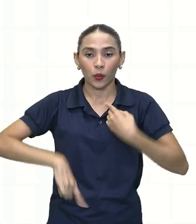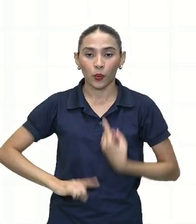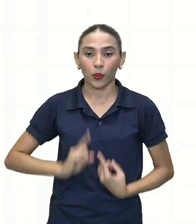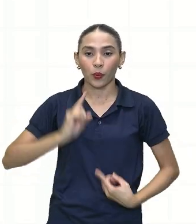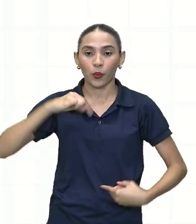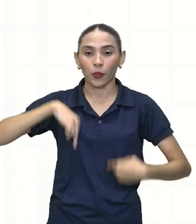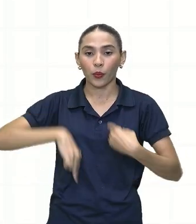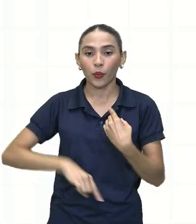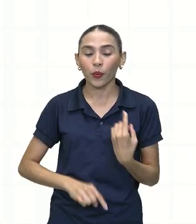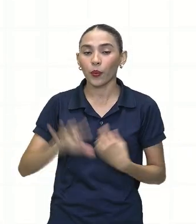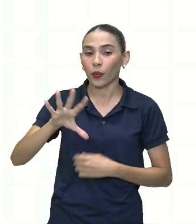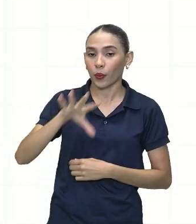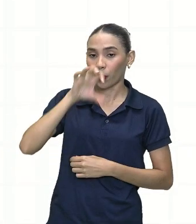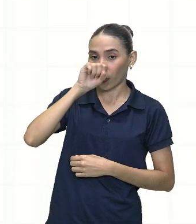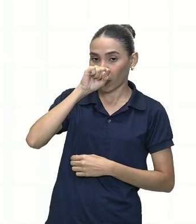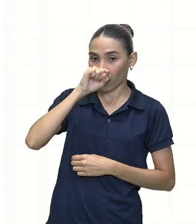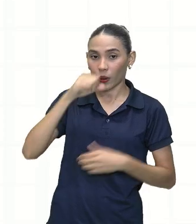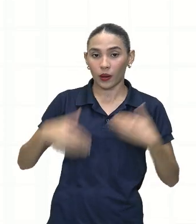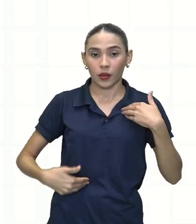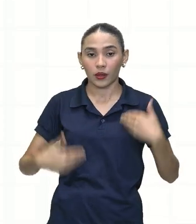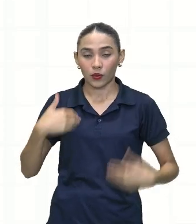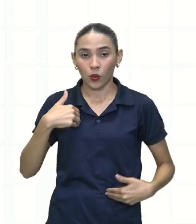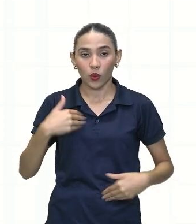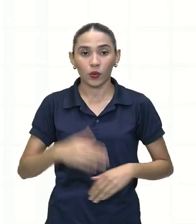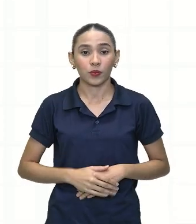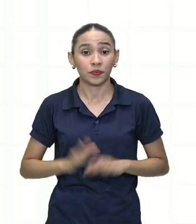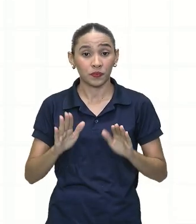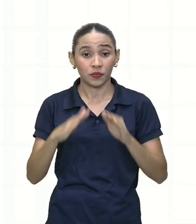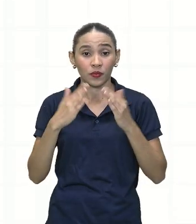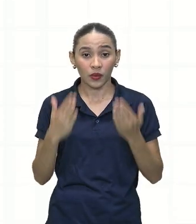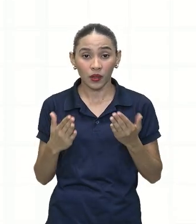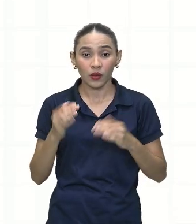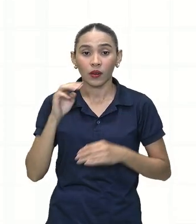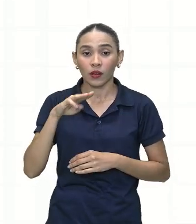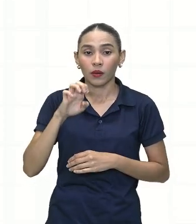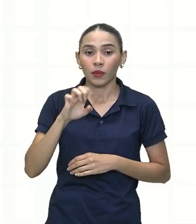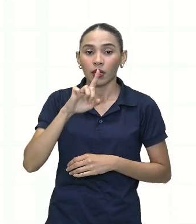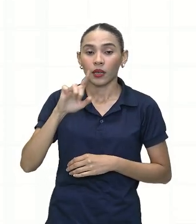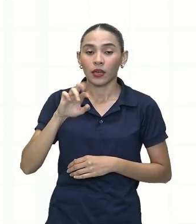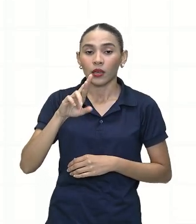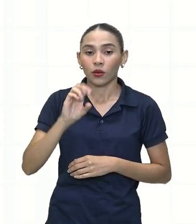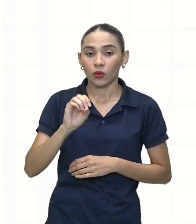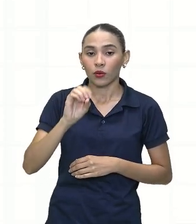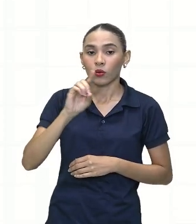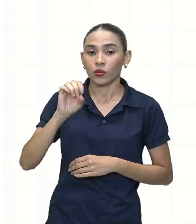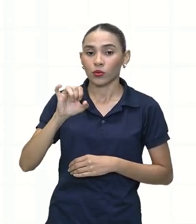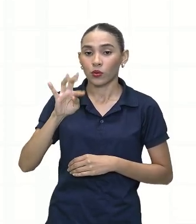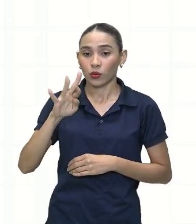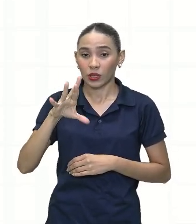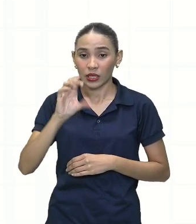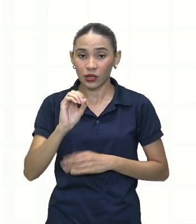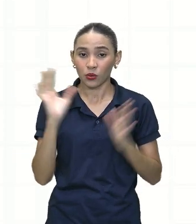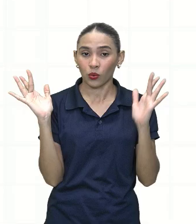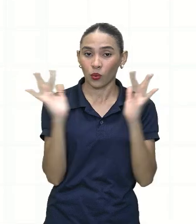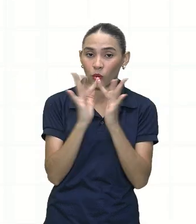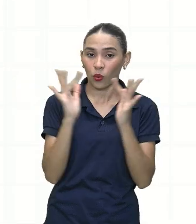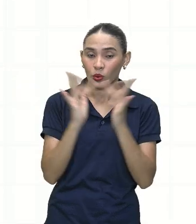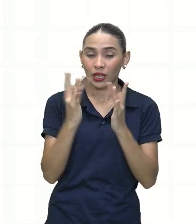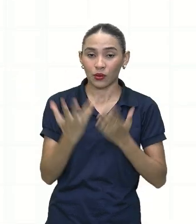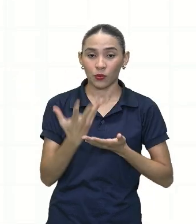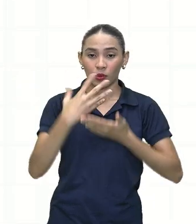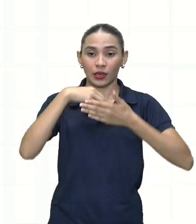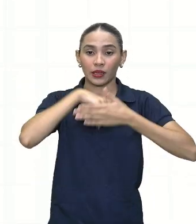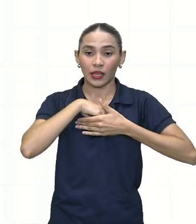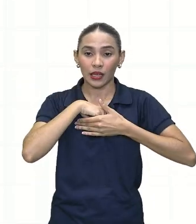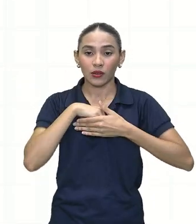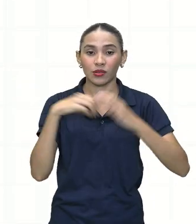gases respiratórios no nosso sangue. E aí, quando esses merozoítos invadem as hemácias,